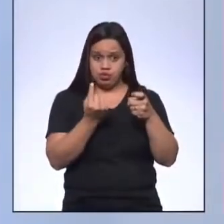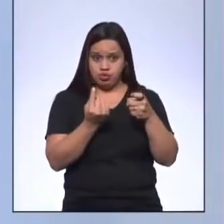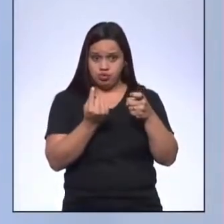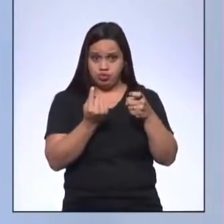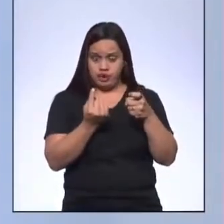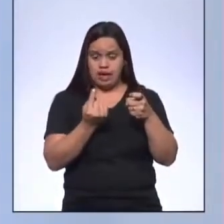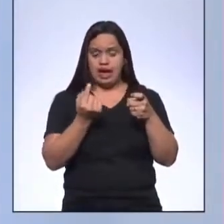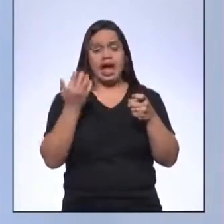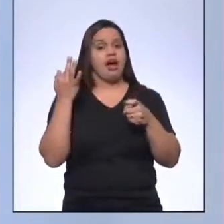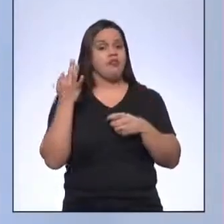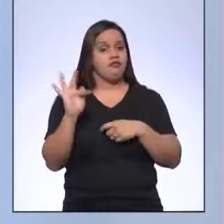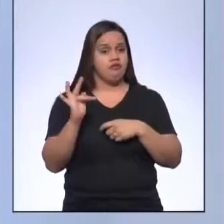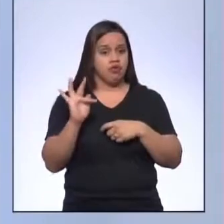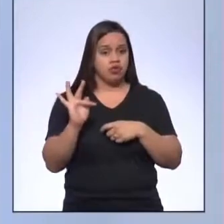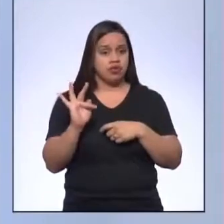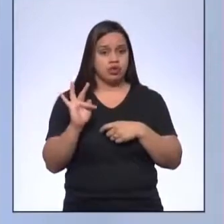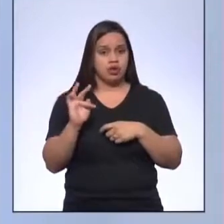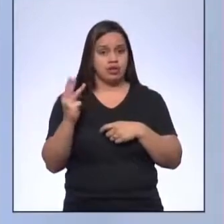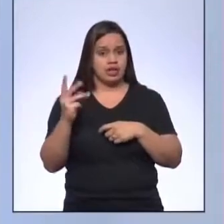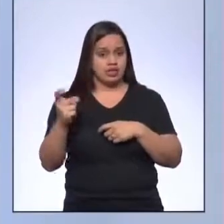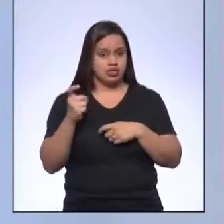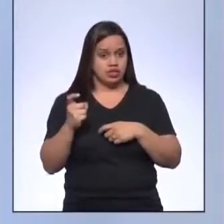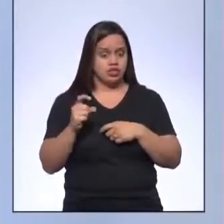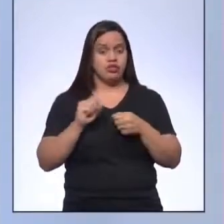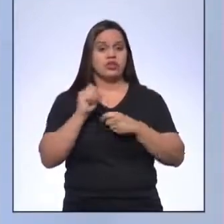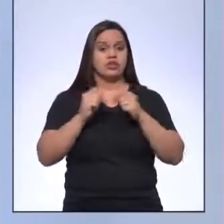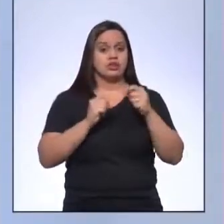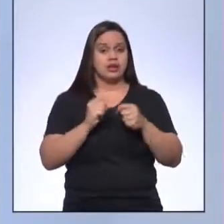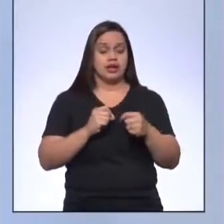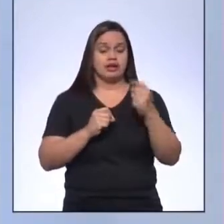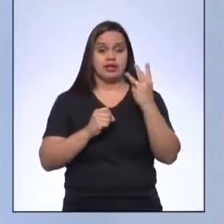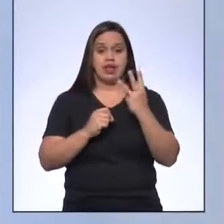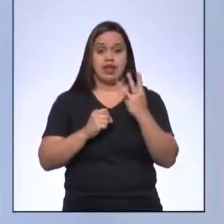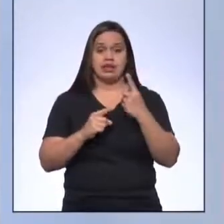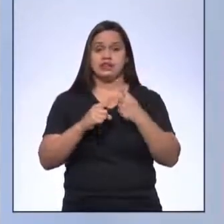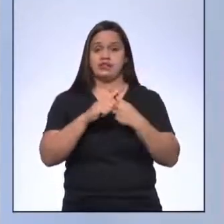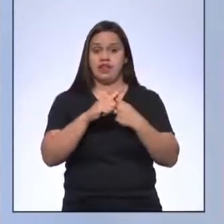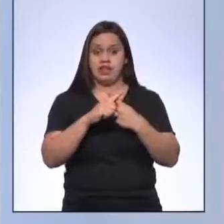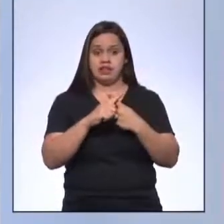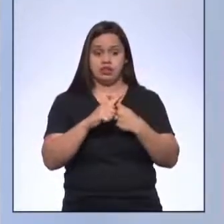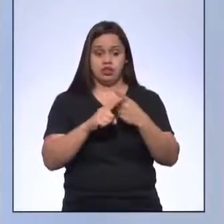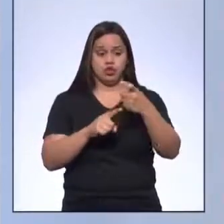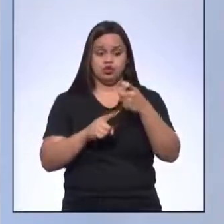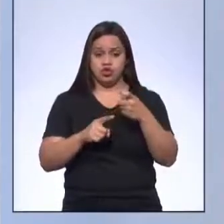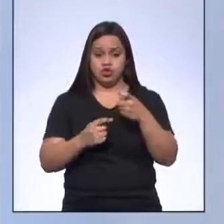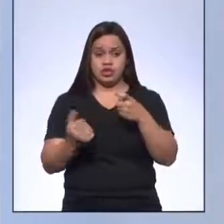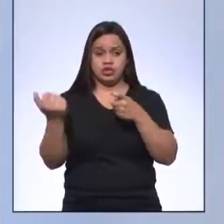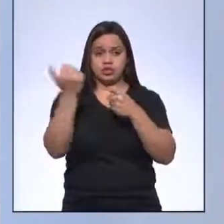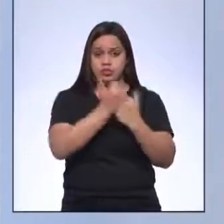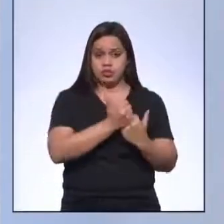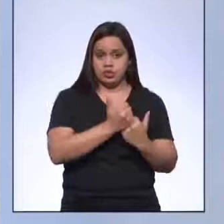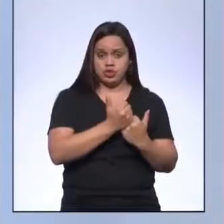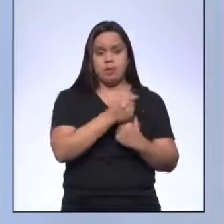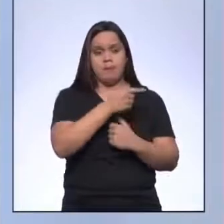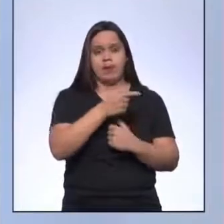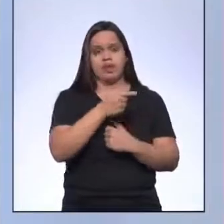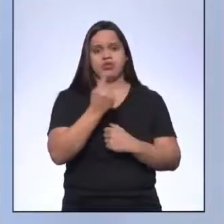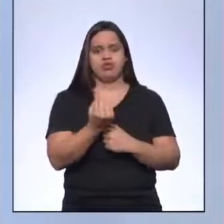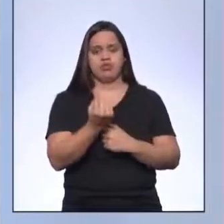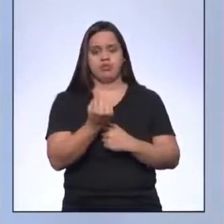3x então eu vou fazer três vezes no lugar do X eu coloco -